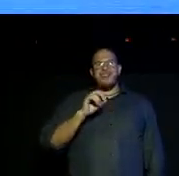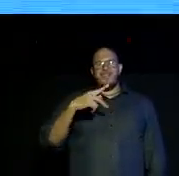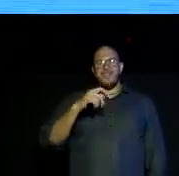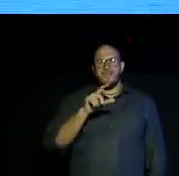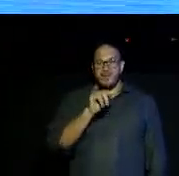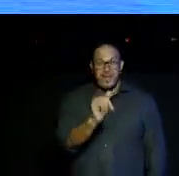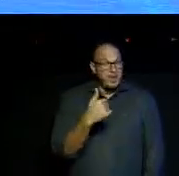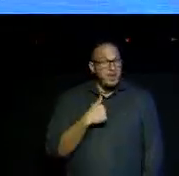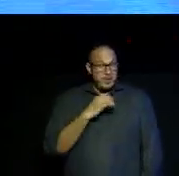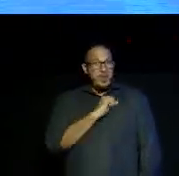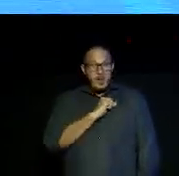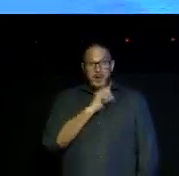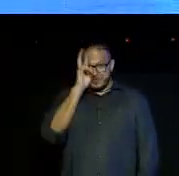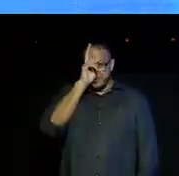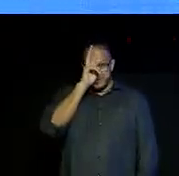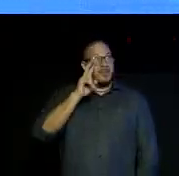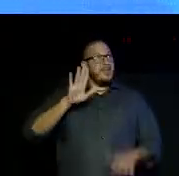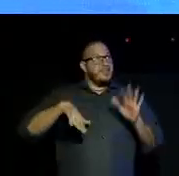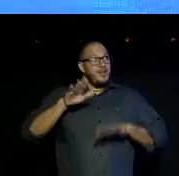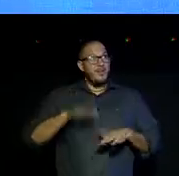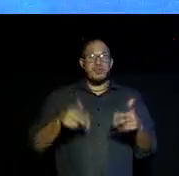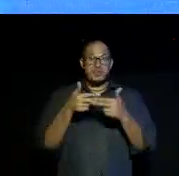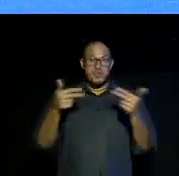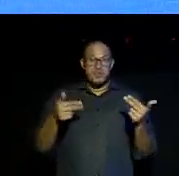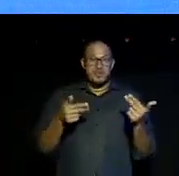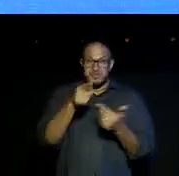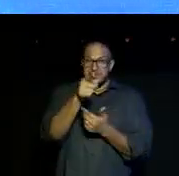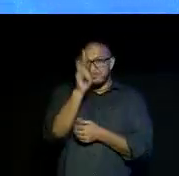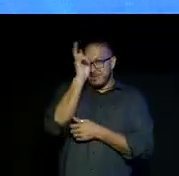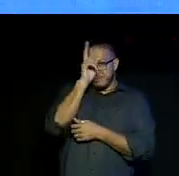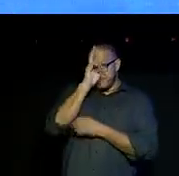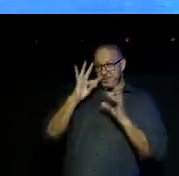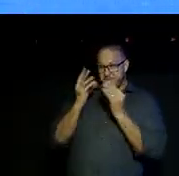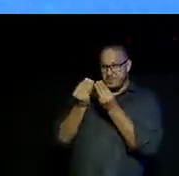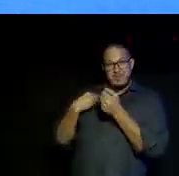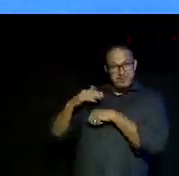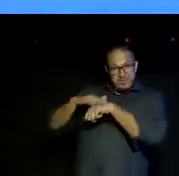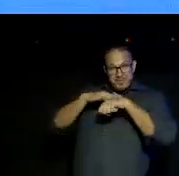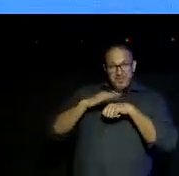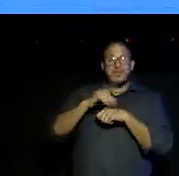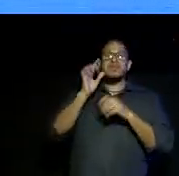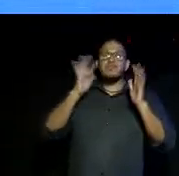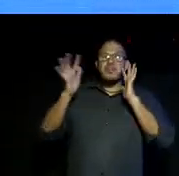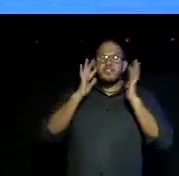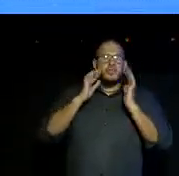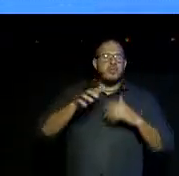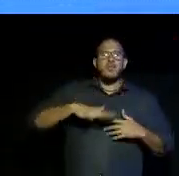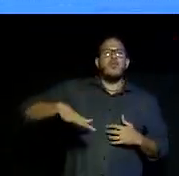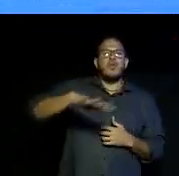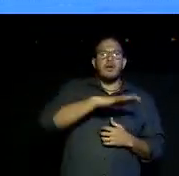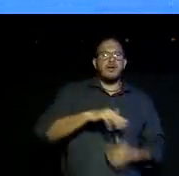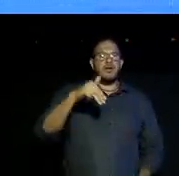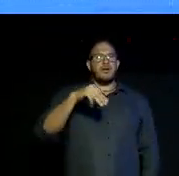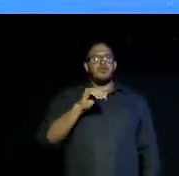história. Eu gosto de histórias, porque talvez seja a única coisa que vocês lembrem de tudo que eu vou dizer. Imaginem vocês um mosteiro